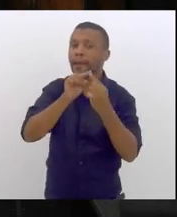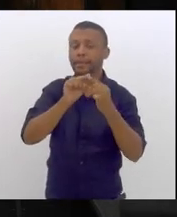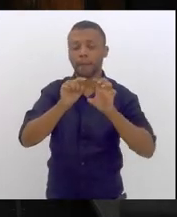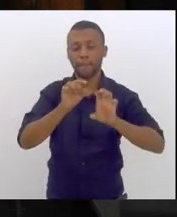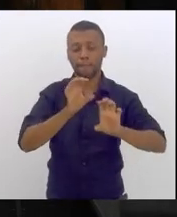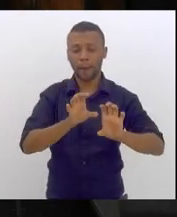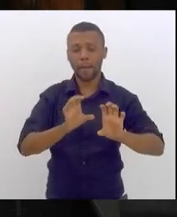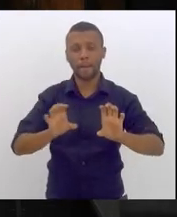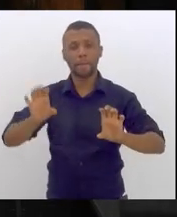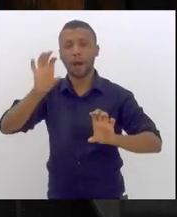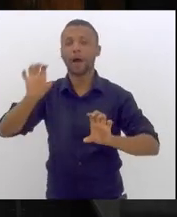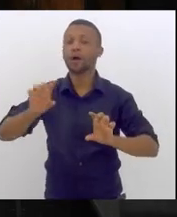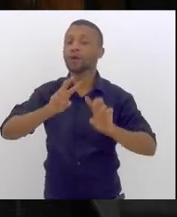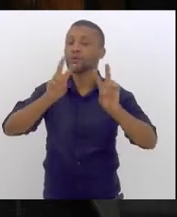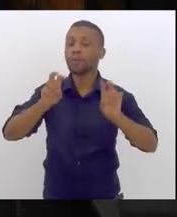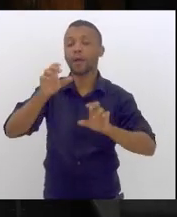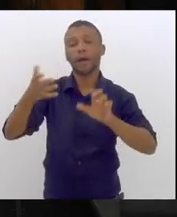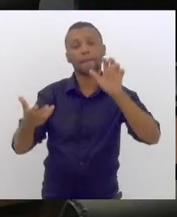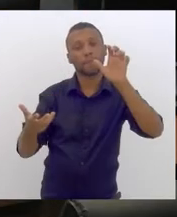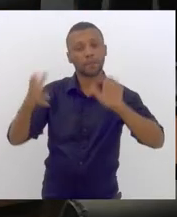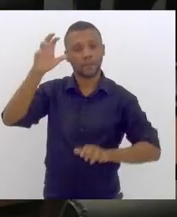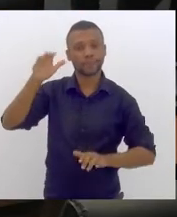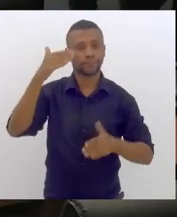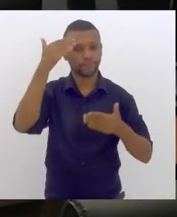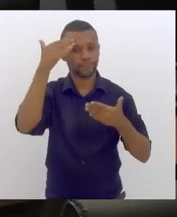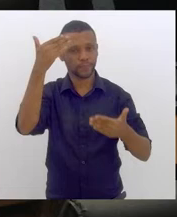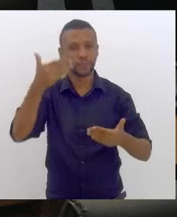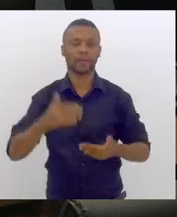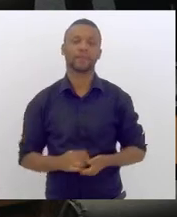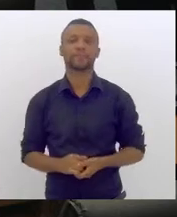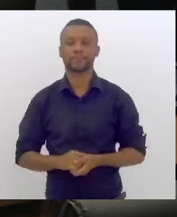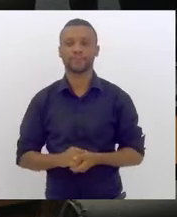regionais de mudança do clima. Obrigado.